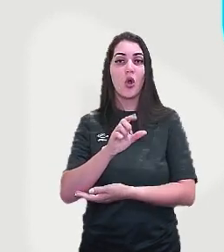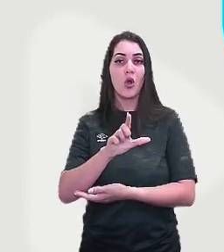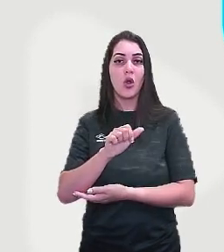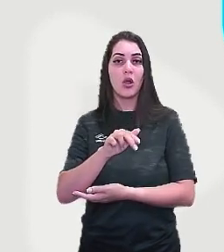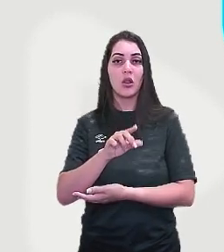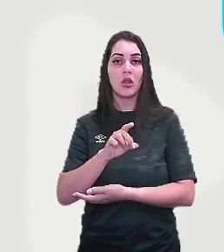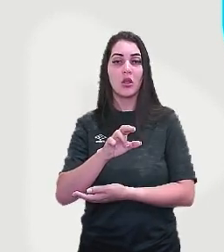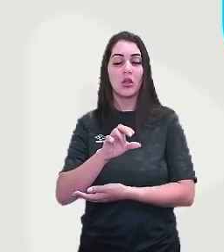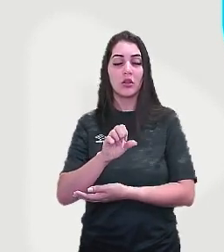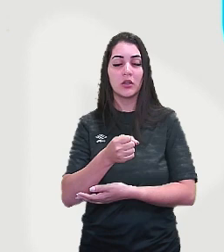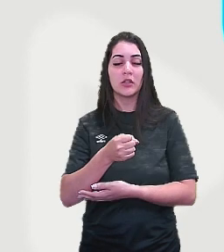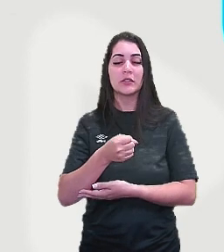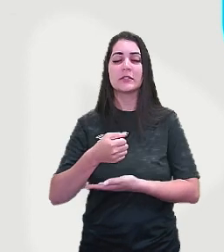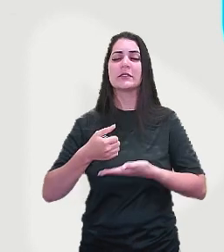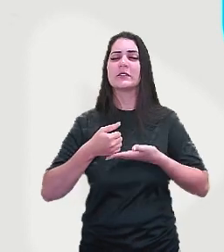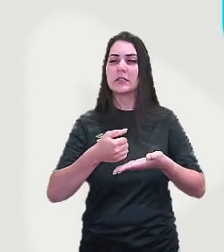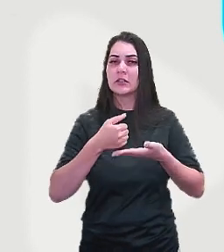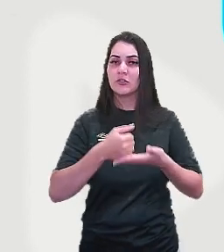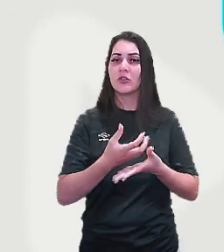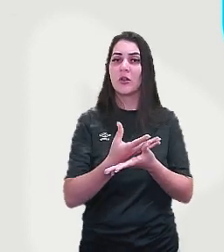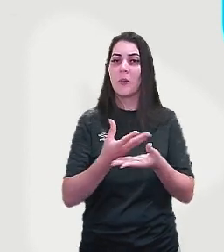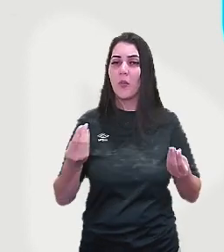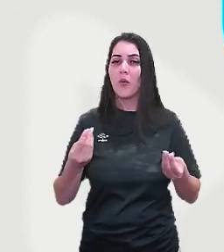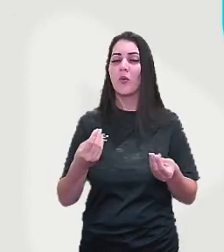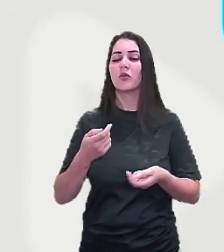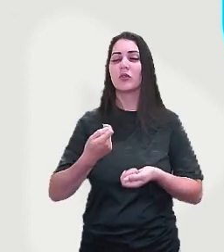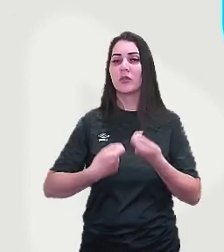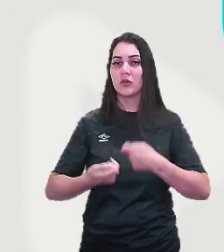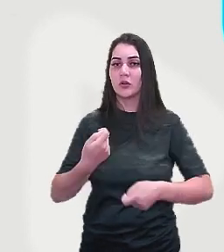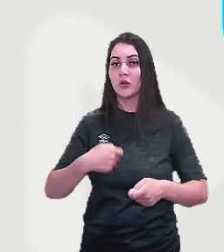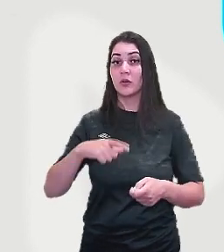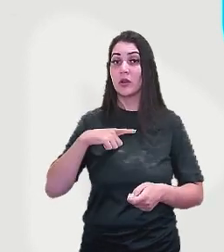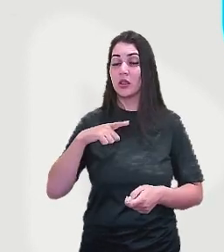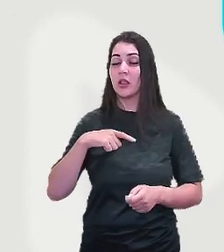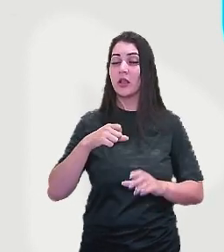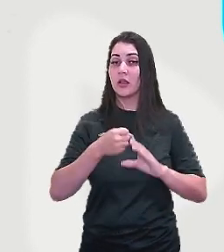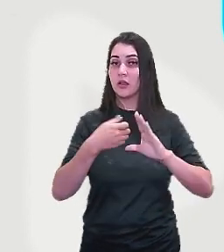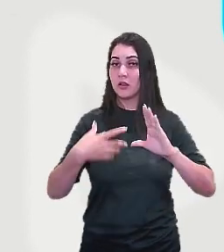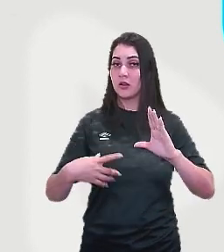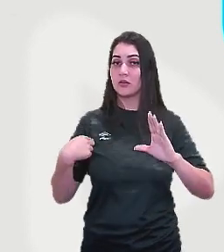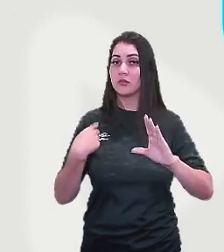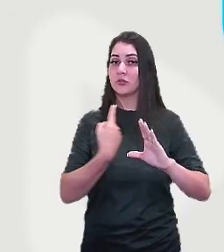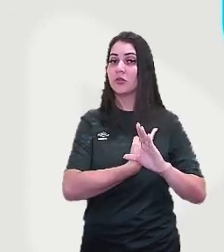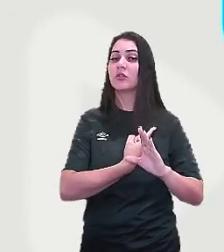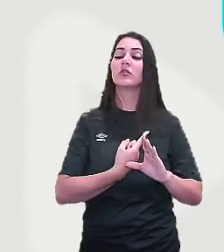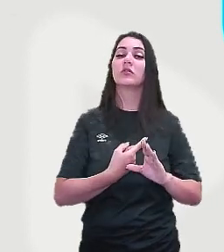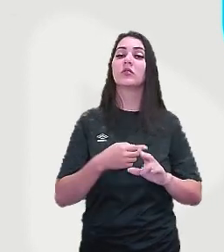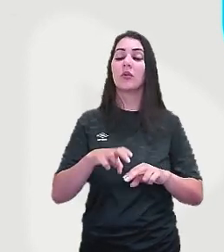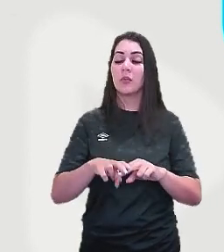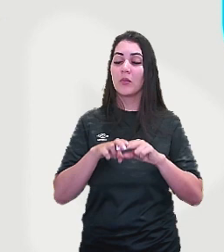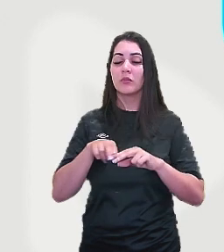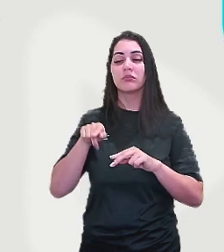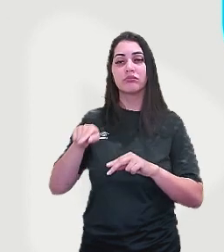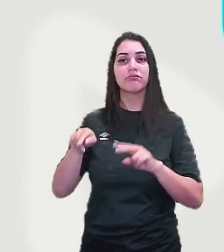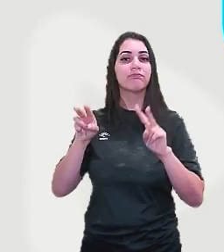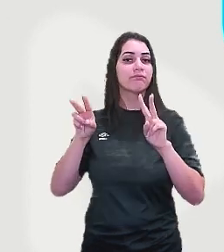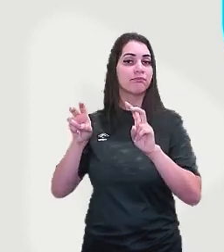religião? Justamente é isso que eu falo. A gente traz características nossas por essa